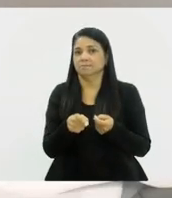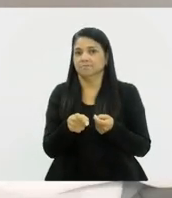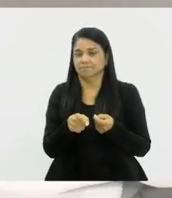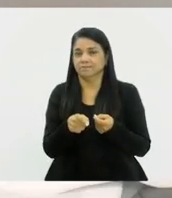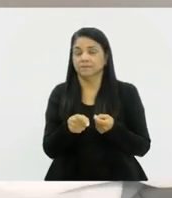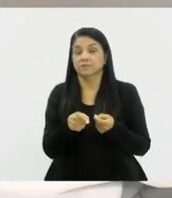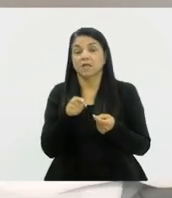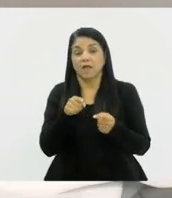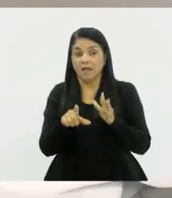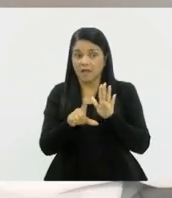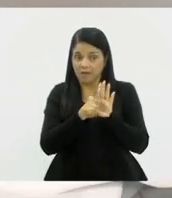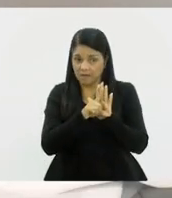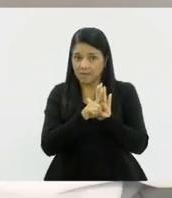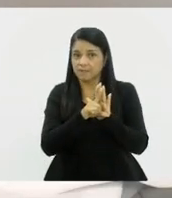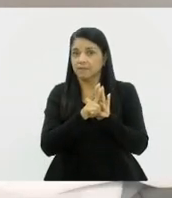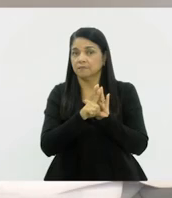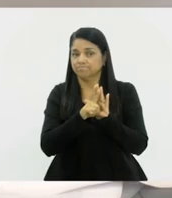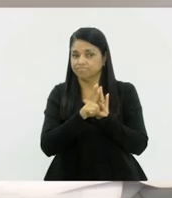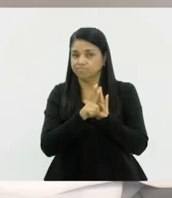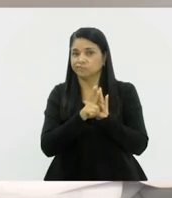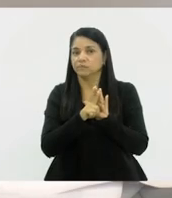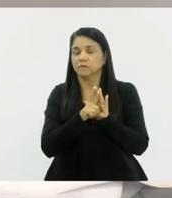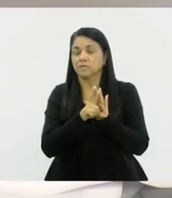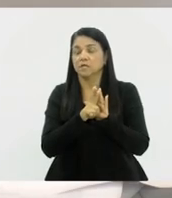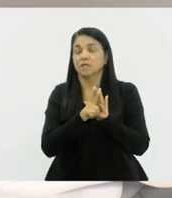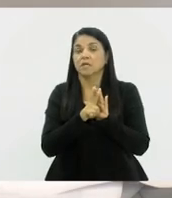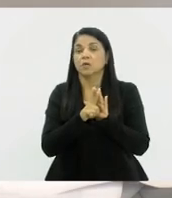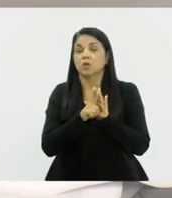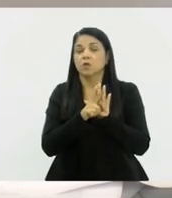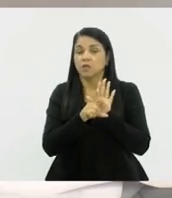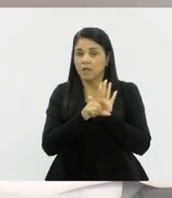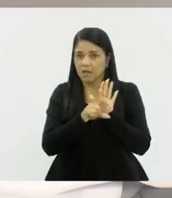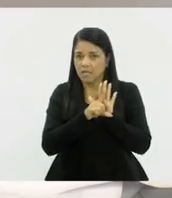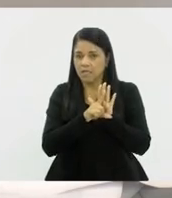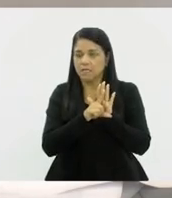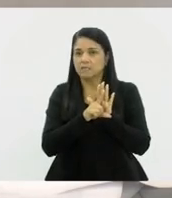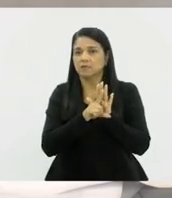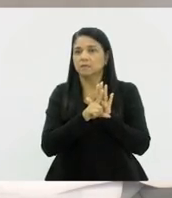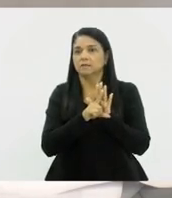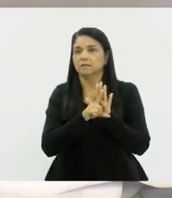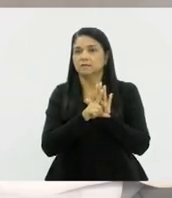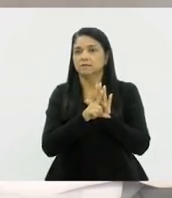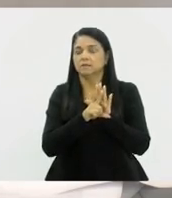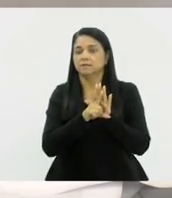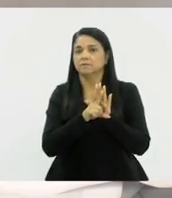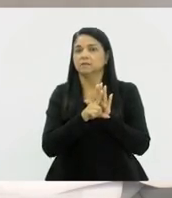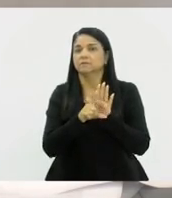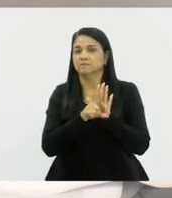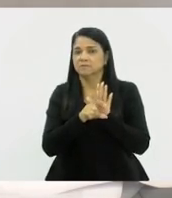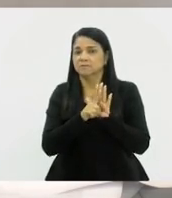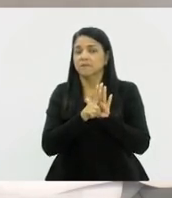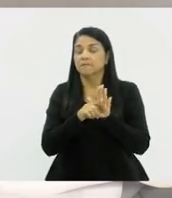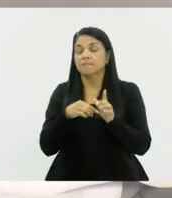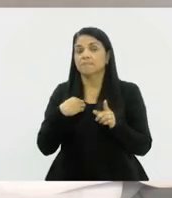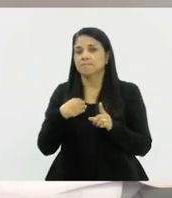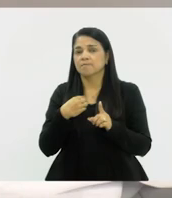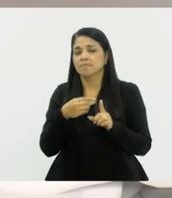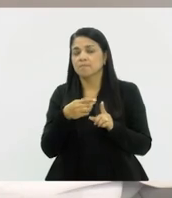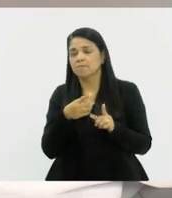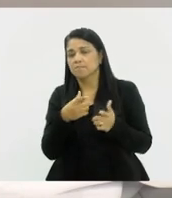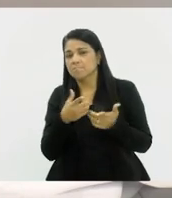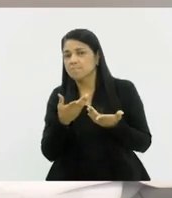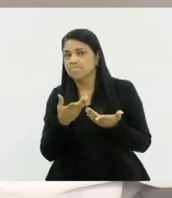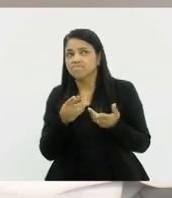Bá de ataque por pelas forças que querem que Câmara corporal também que você teve uma audiência ex isso que eu queria